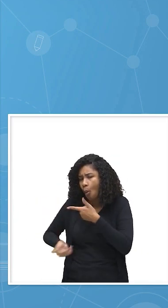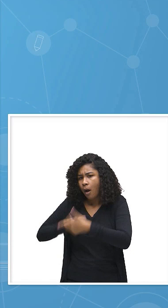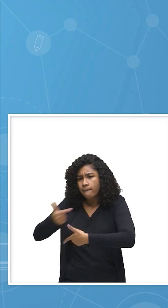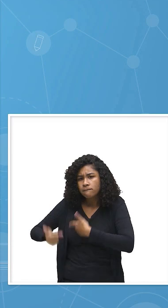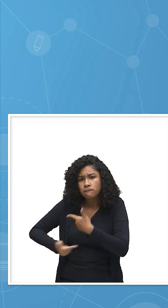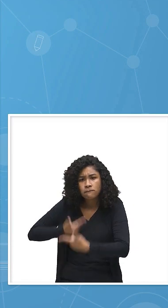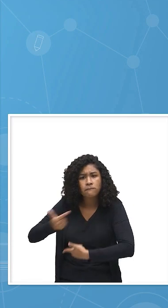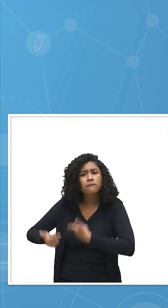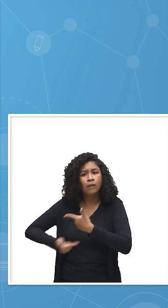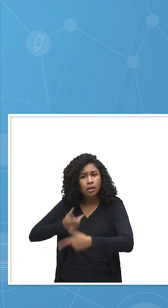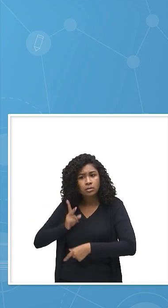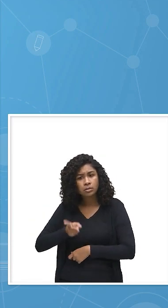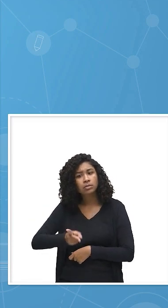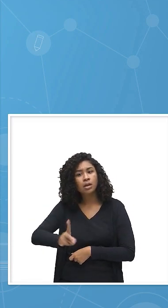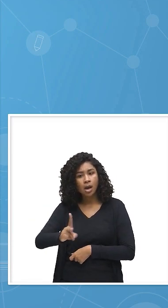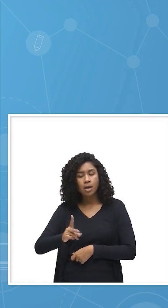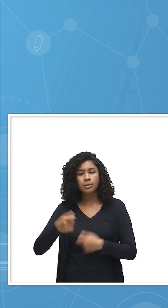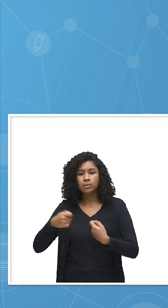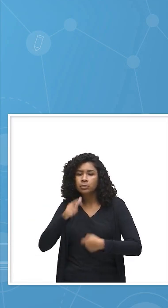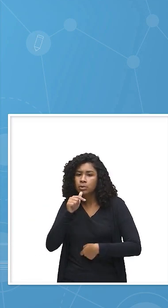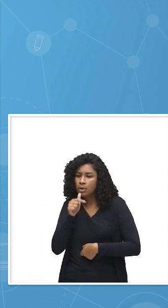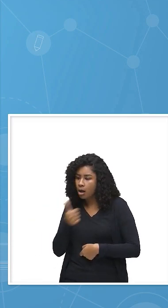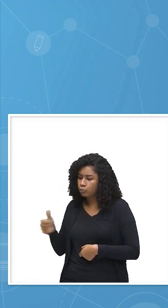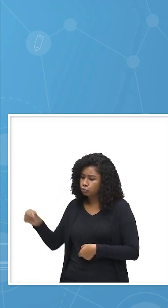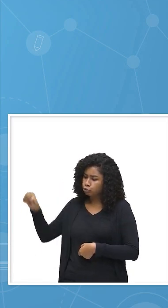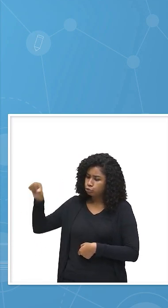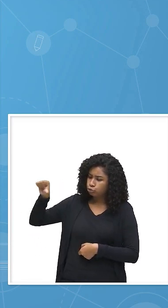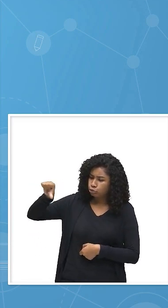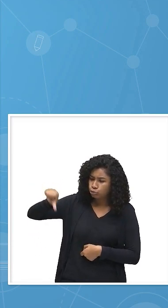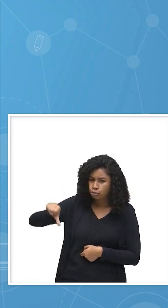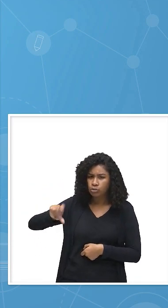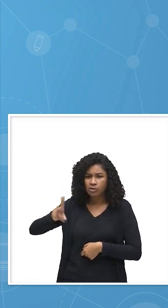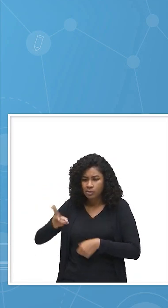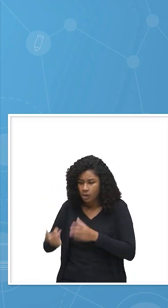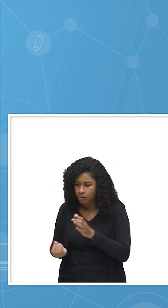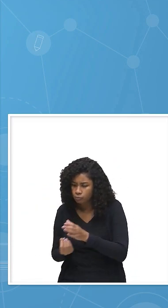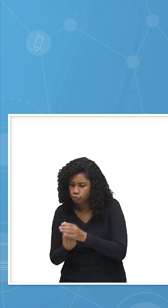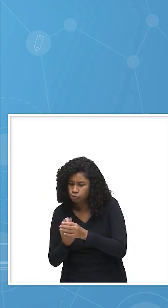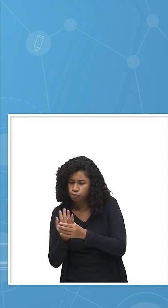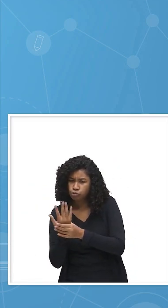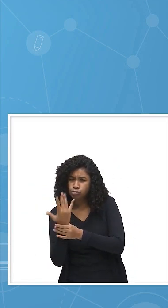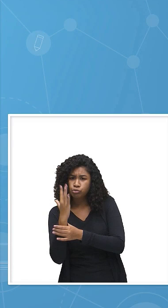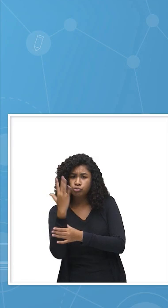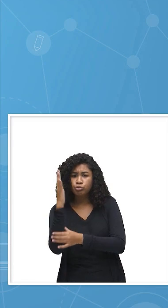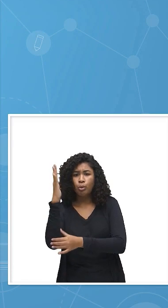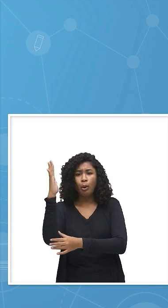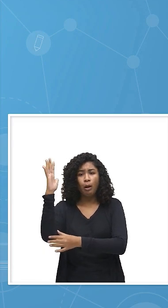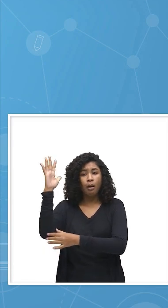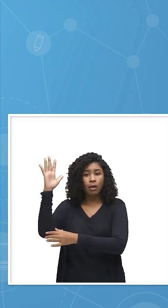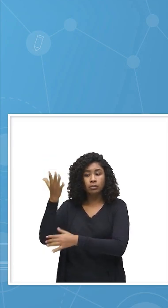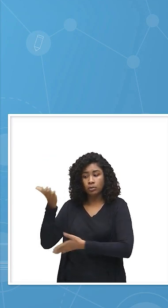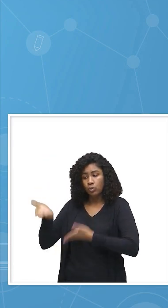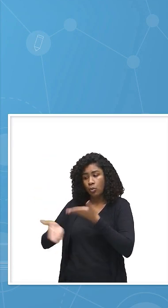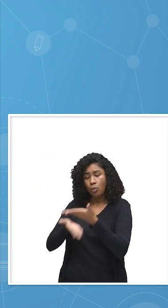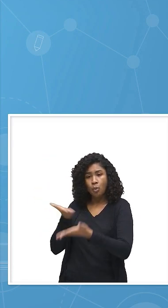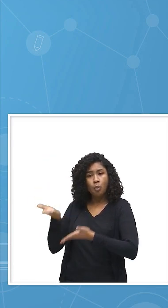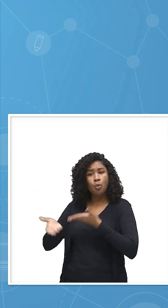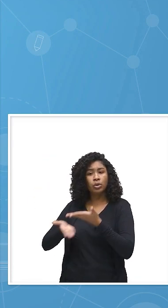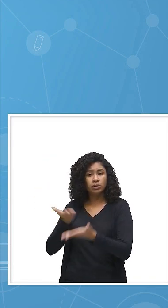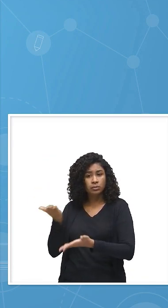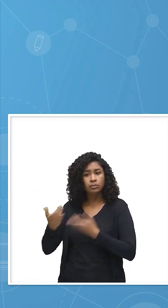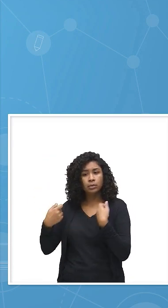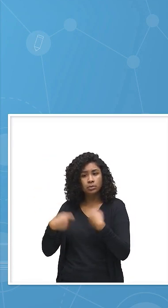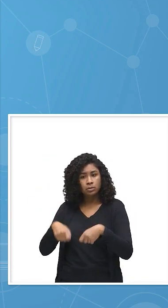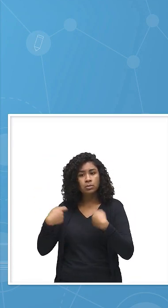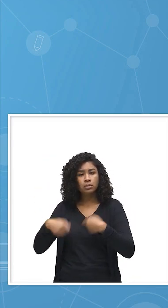né, você tem que ir lá, jogar uma aguinha de vez em quando. Isso tudo exige todo um cuidado a questão da agricultura. Então você precisa